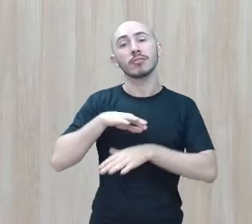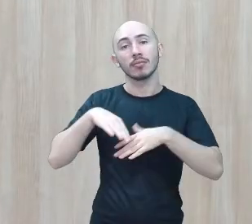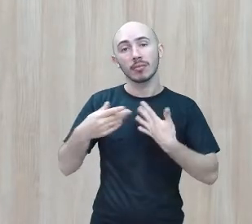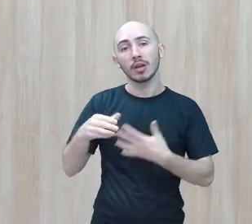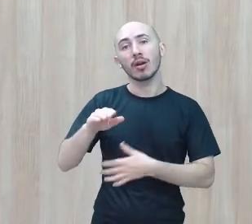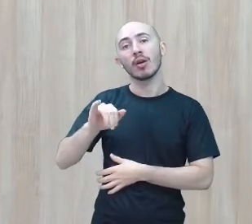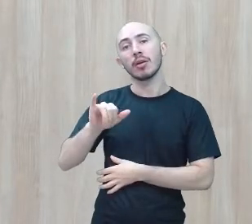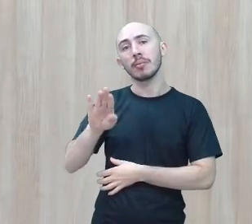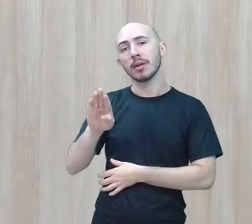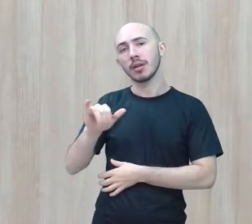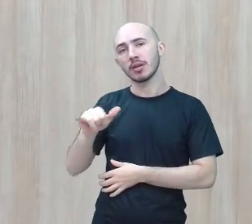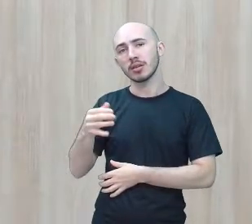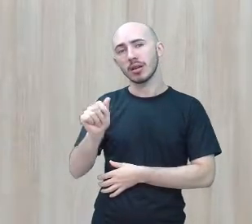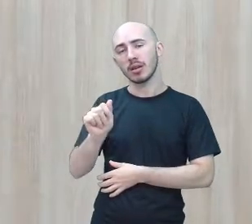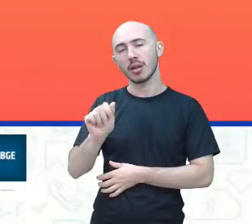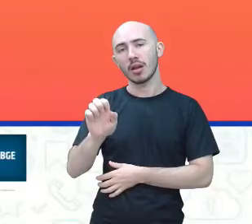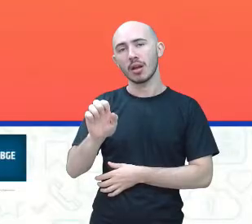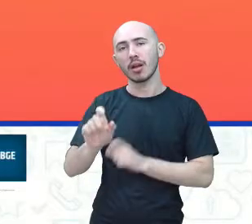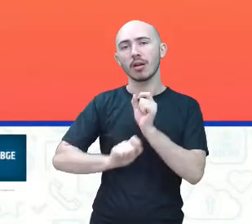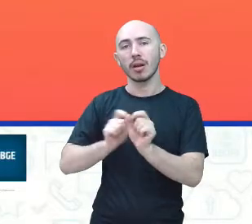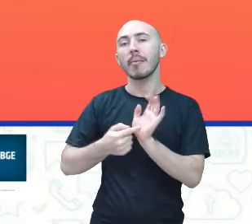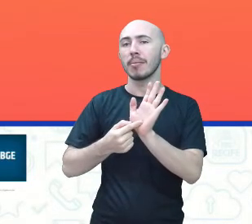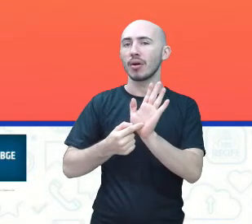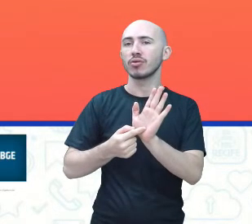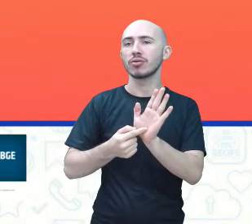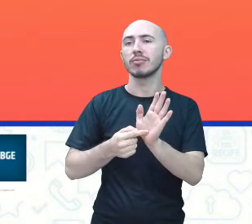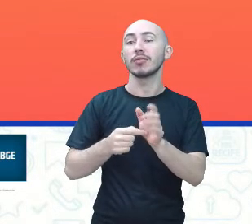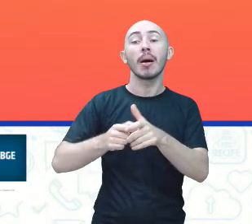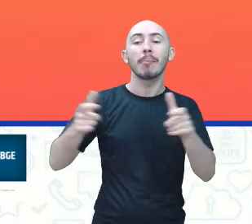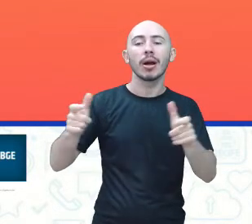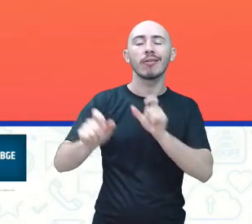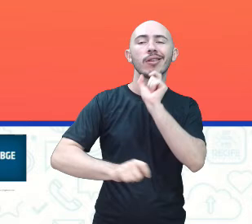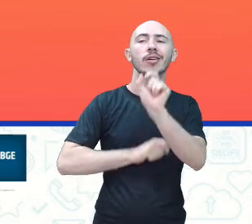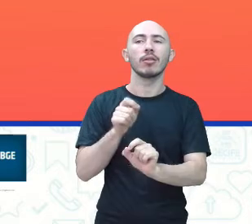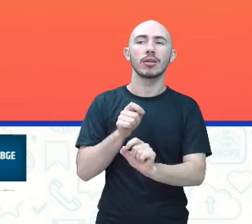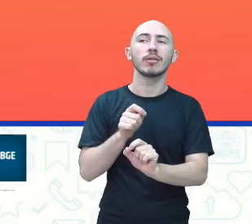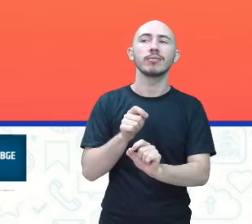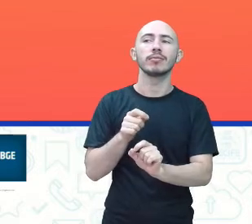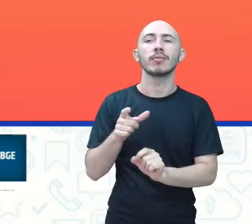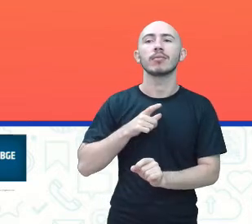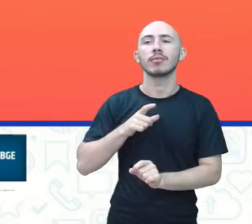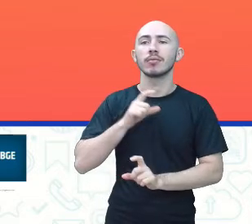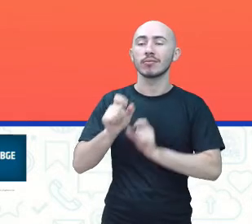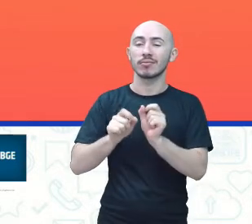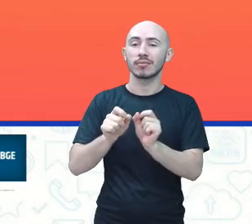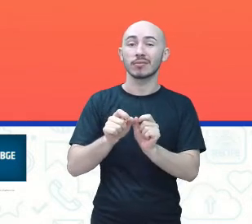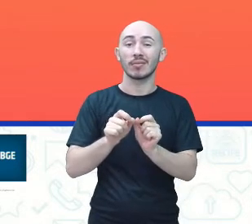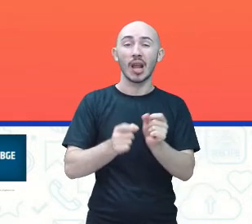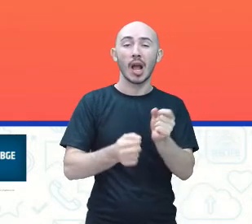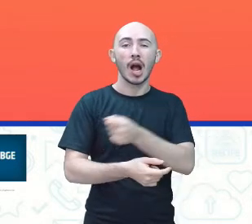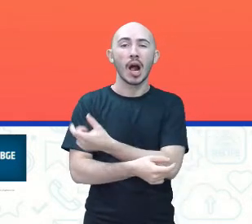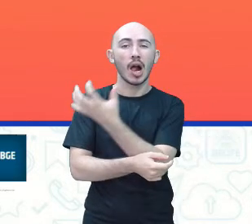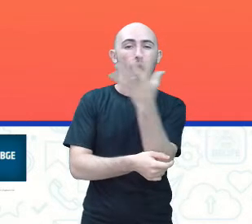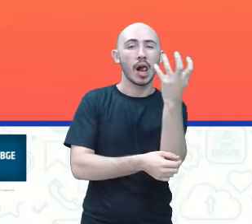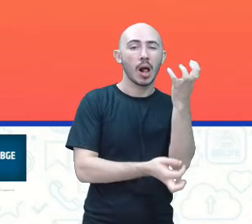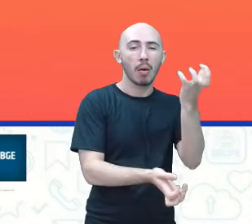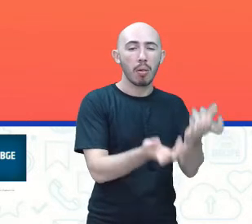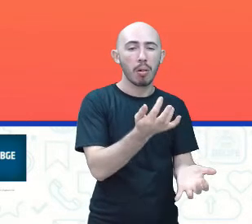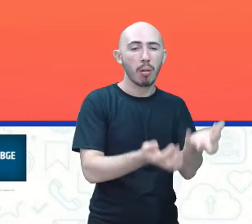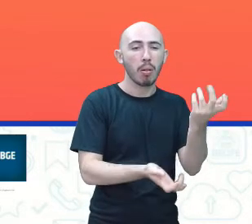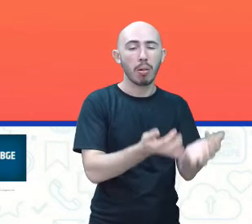ele elege, não é? Entre os mais relatados nessa pesquisa do IBGE estão as queimadas, o desmatamento,